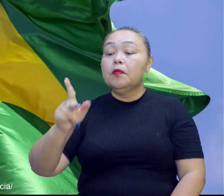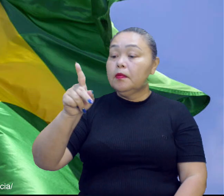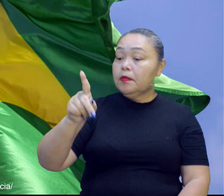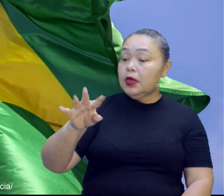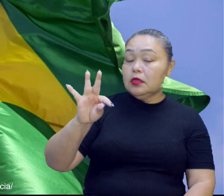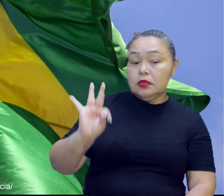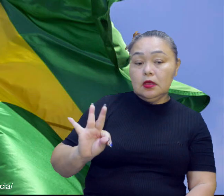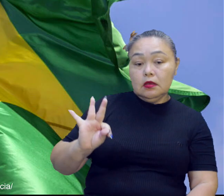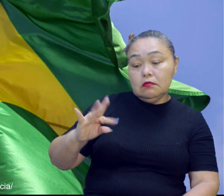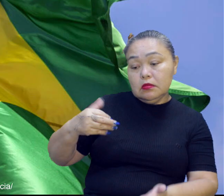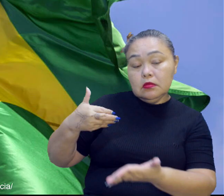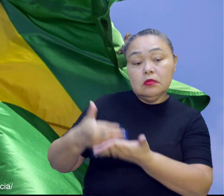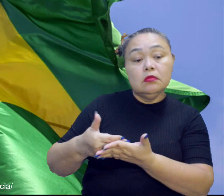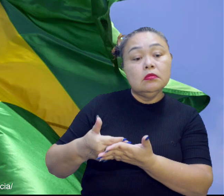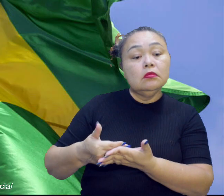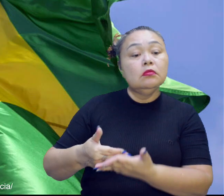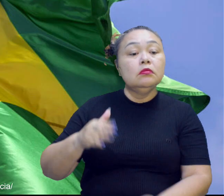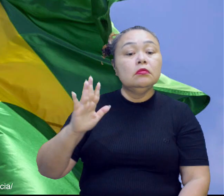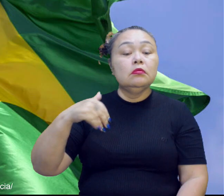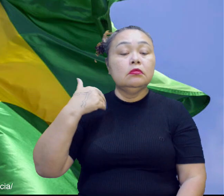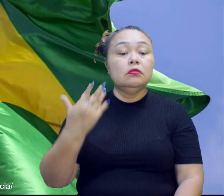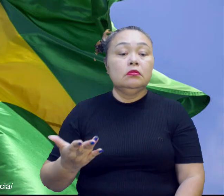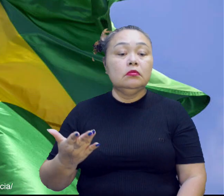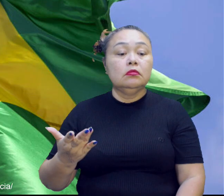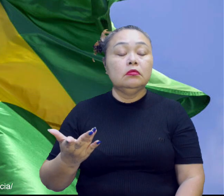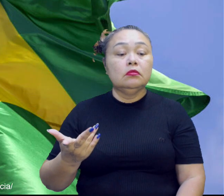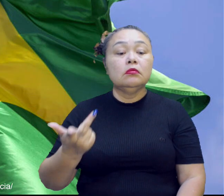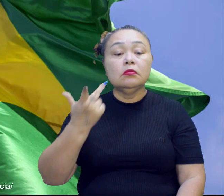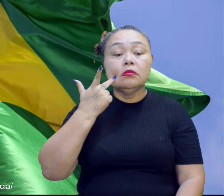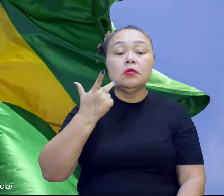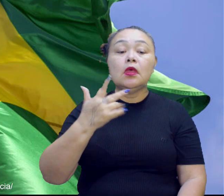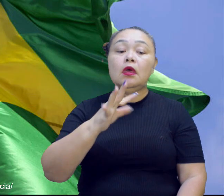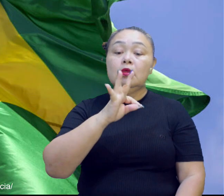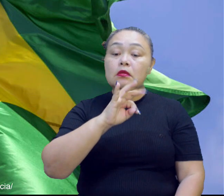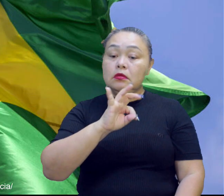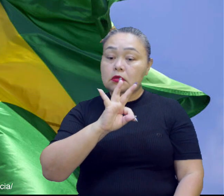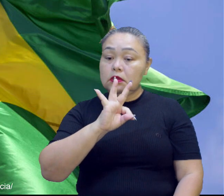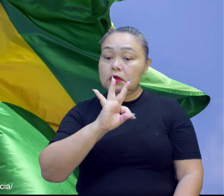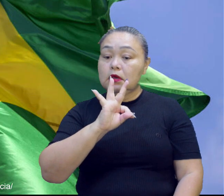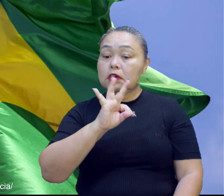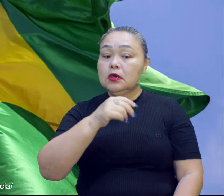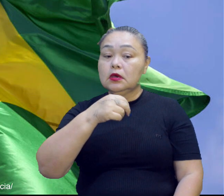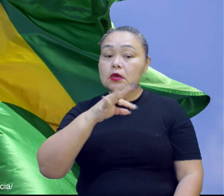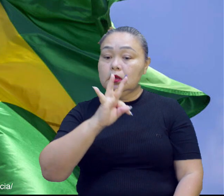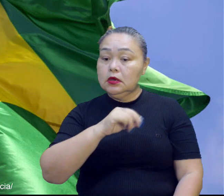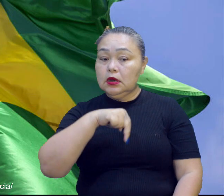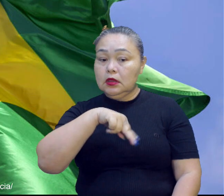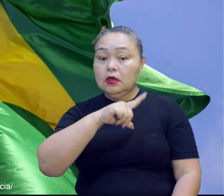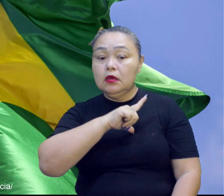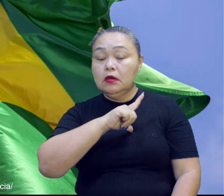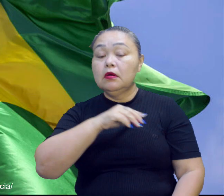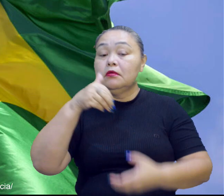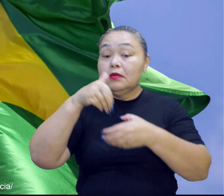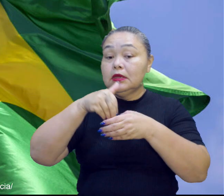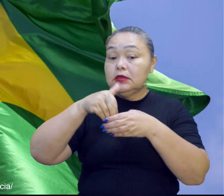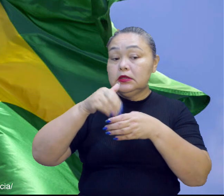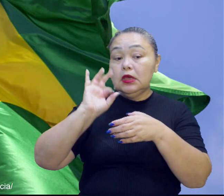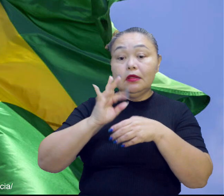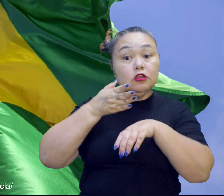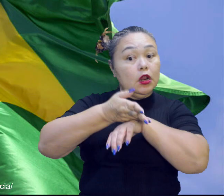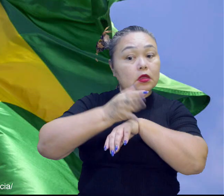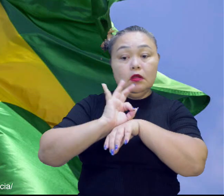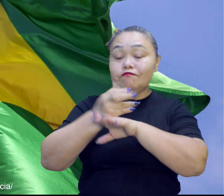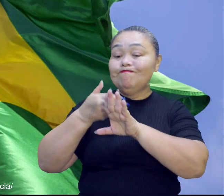PT chegando aí. E aí, o Tancredo Neves, ele vai ser eleito de forma indireta, só que ele não